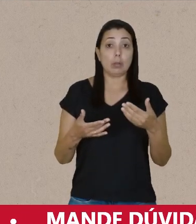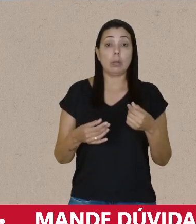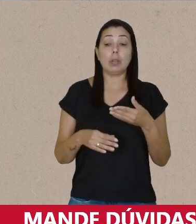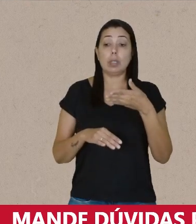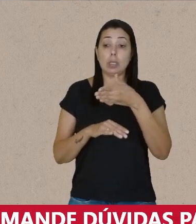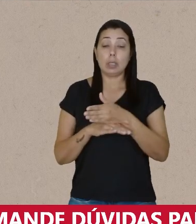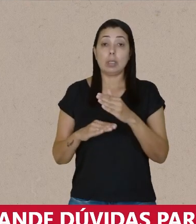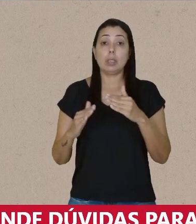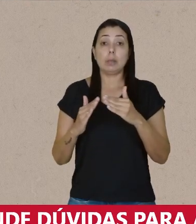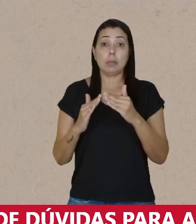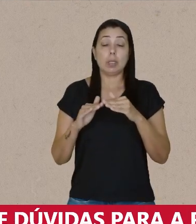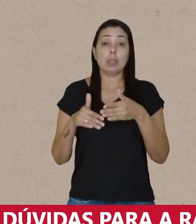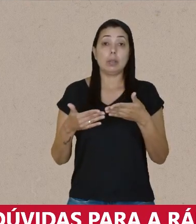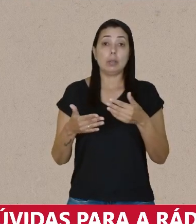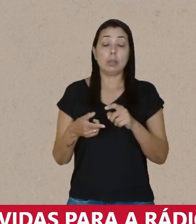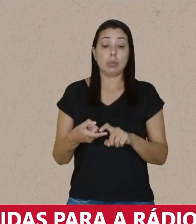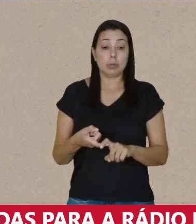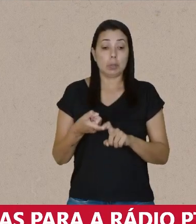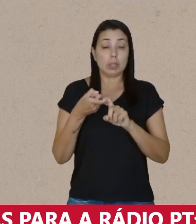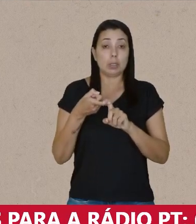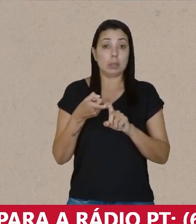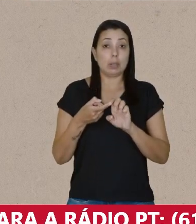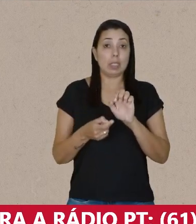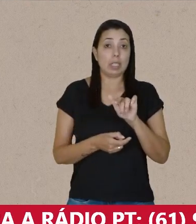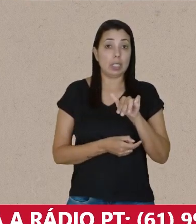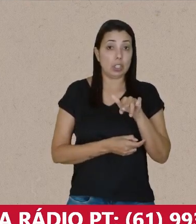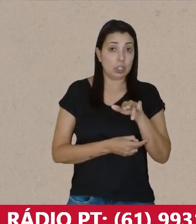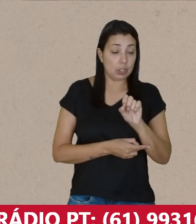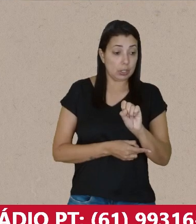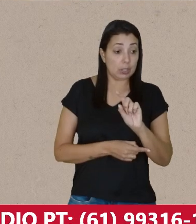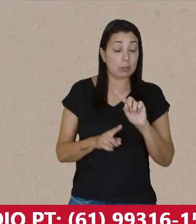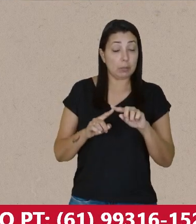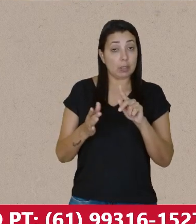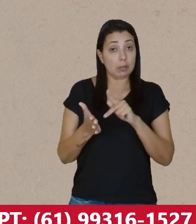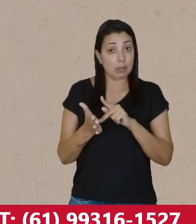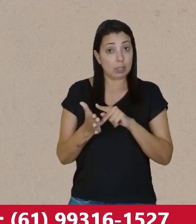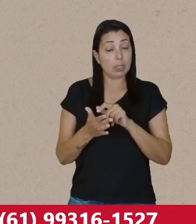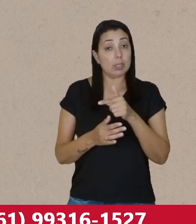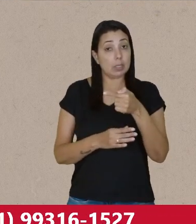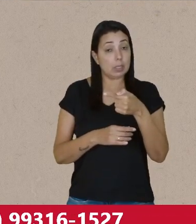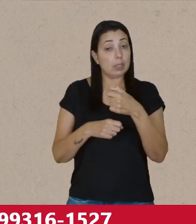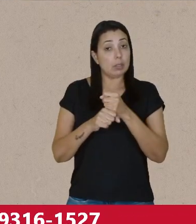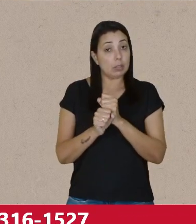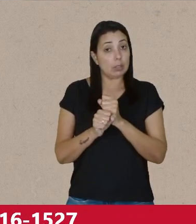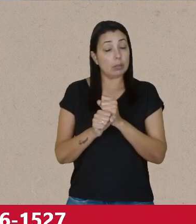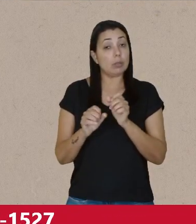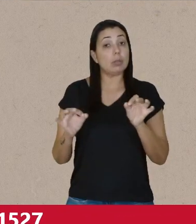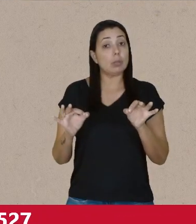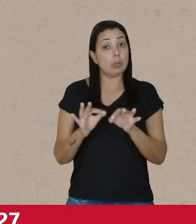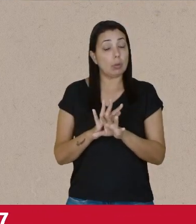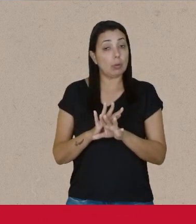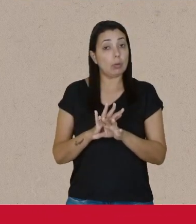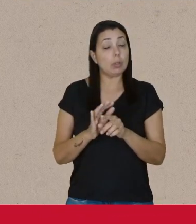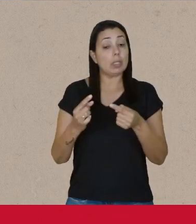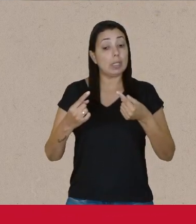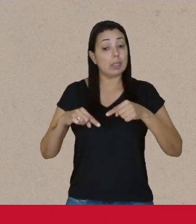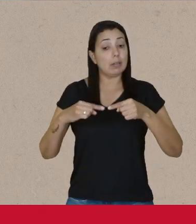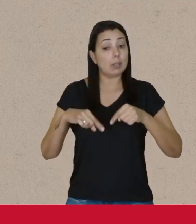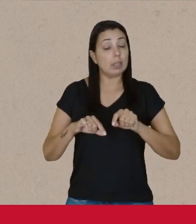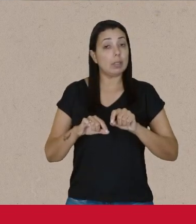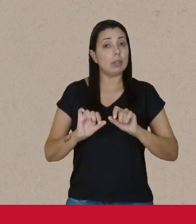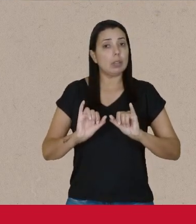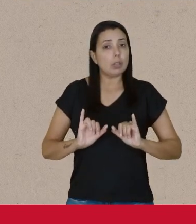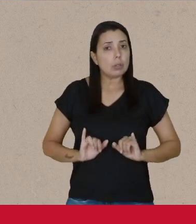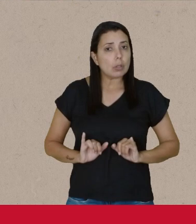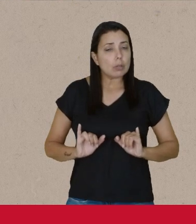com a suspeição do ex-juiz, mas a verdade é que nós passamos 7 anos combatendo, nos defendendo, e